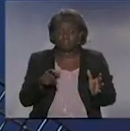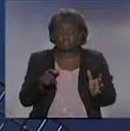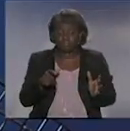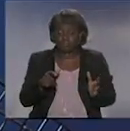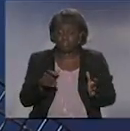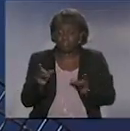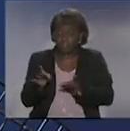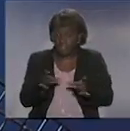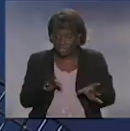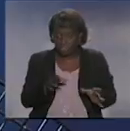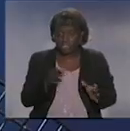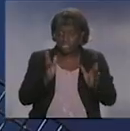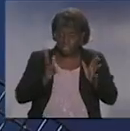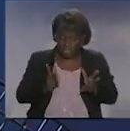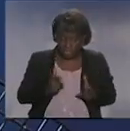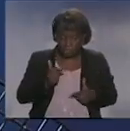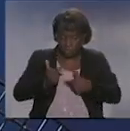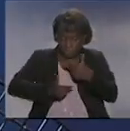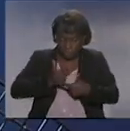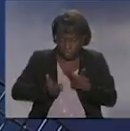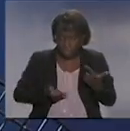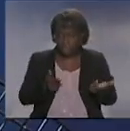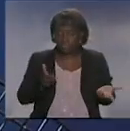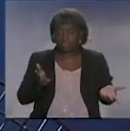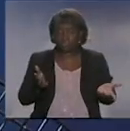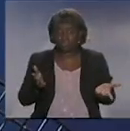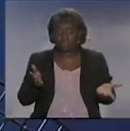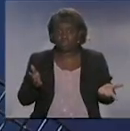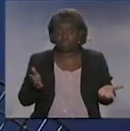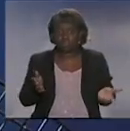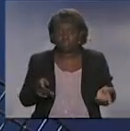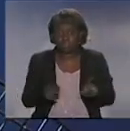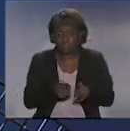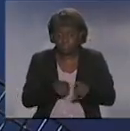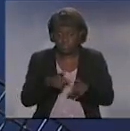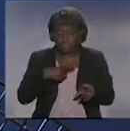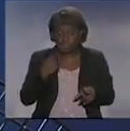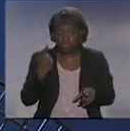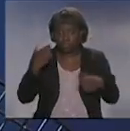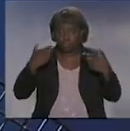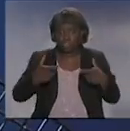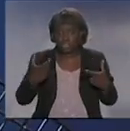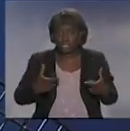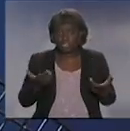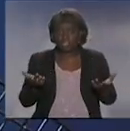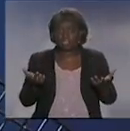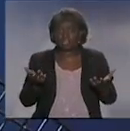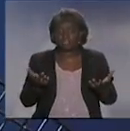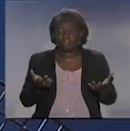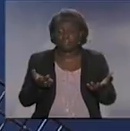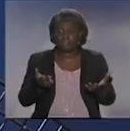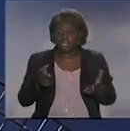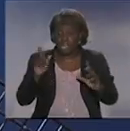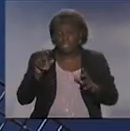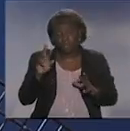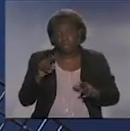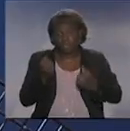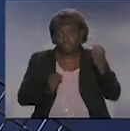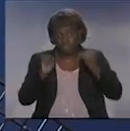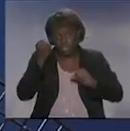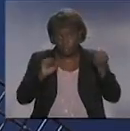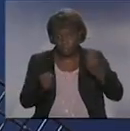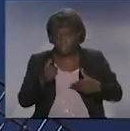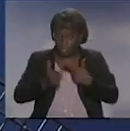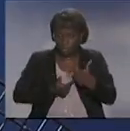parte do processamento, né? De você ter uma unidade que não deixa de